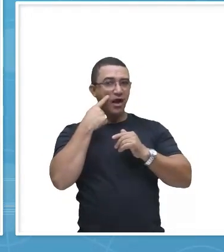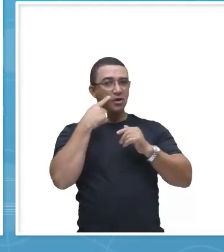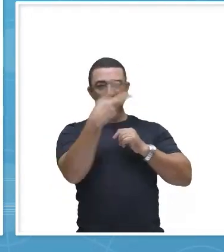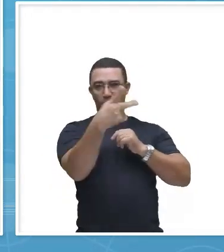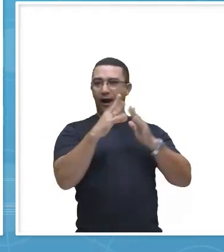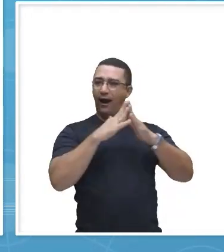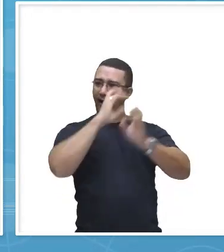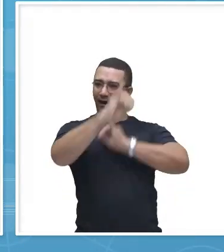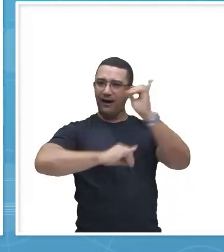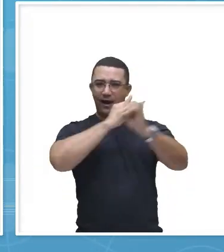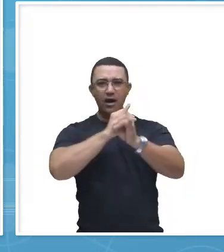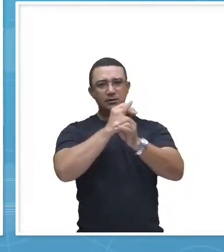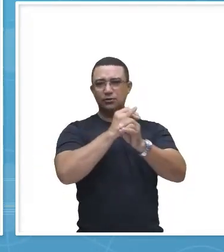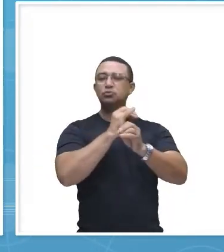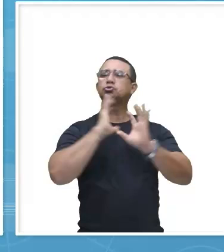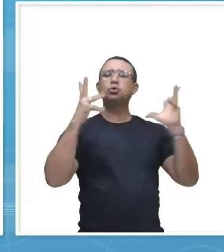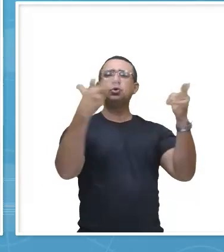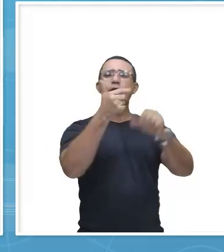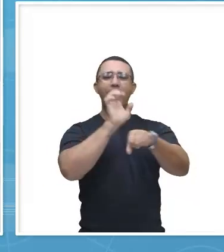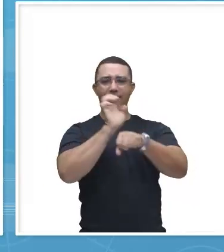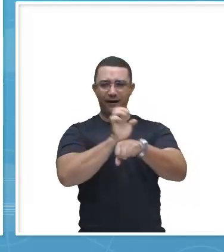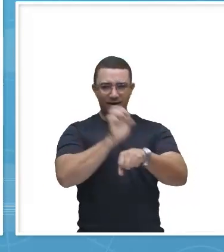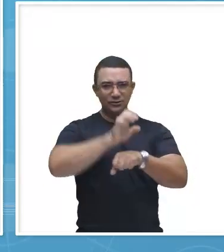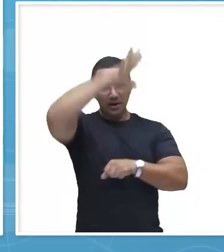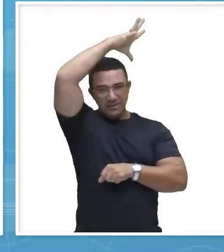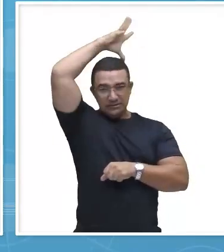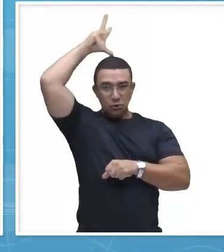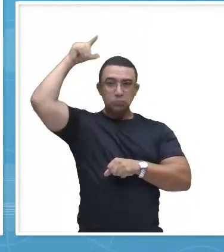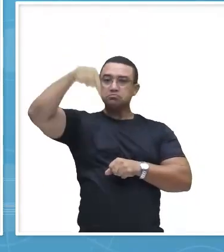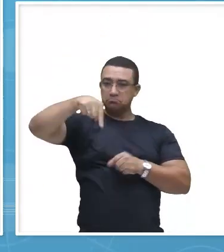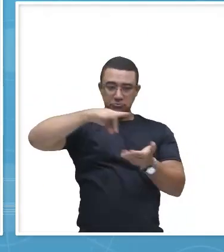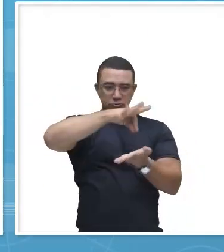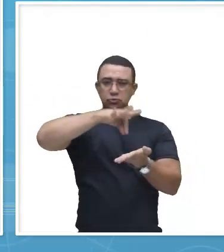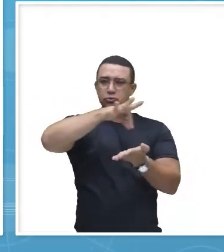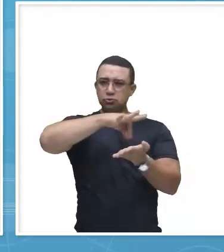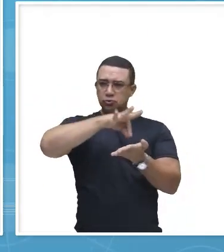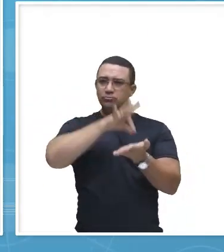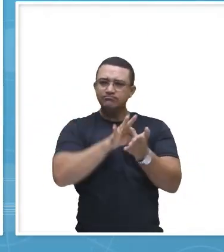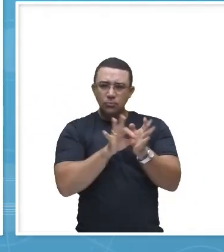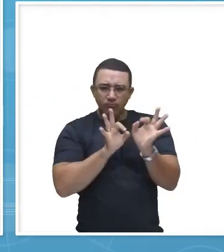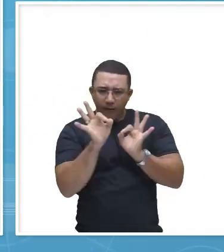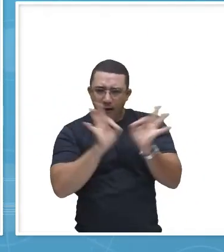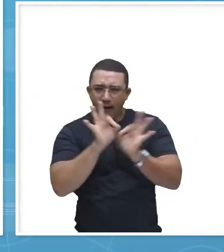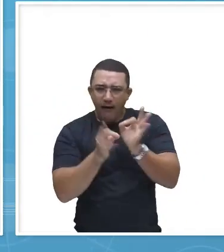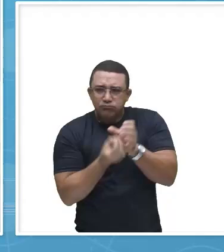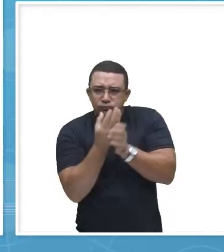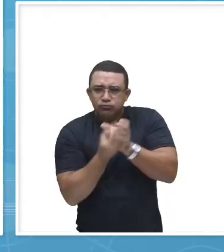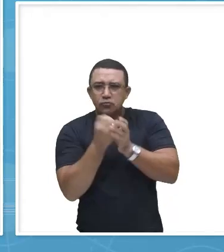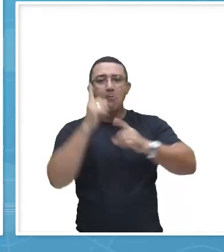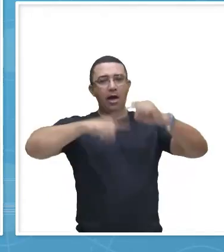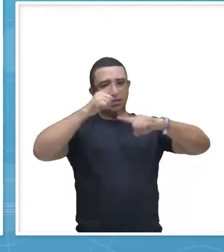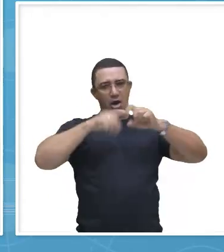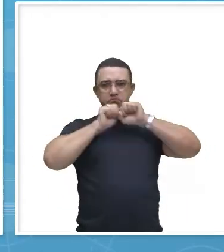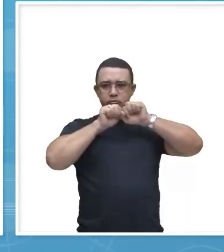e para todo o estado do Amazonas. É daqui, do Centro de Mídias, que é produzido esse material que vai até você.